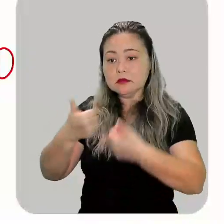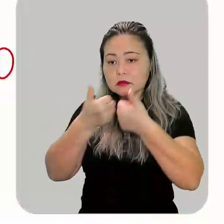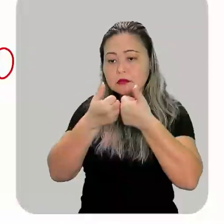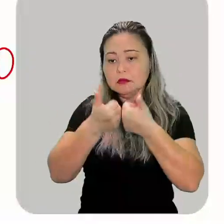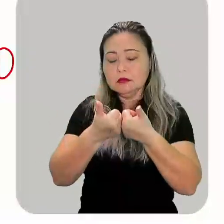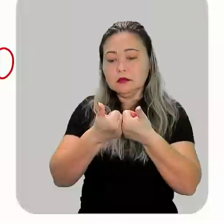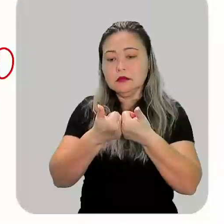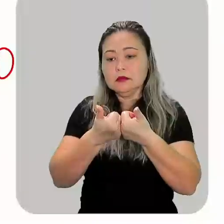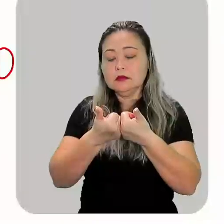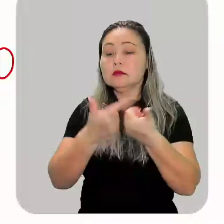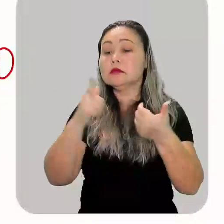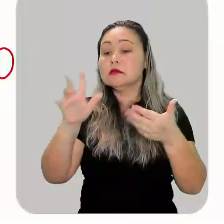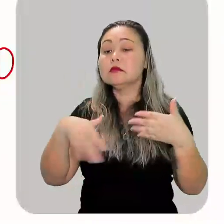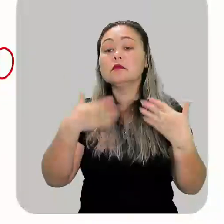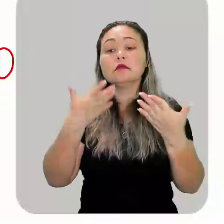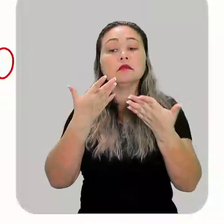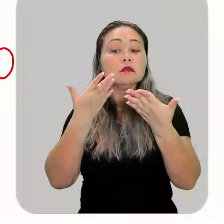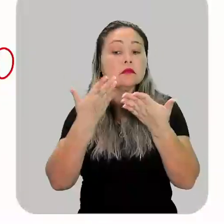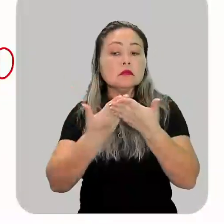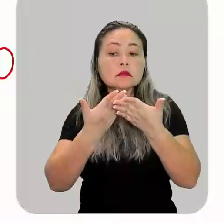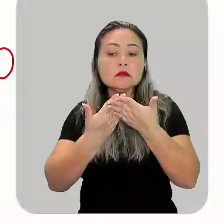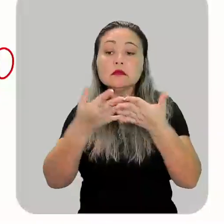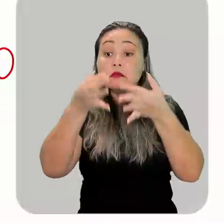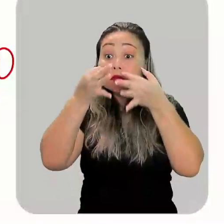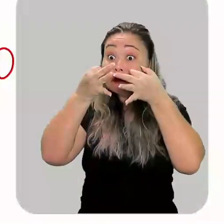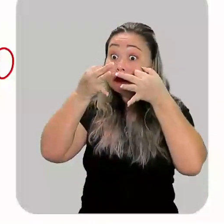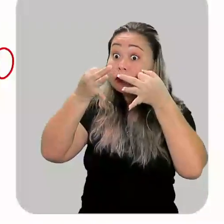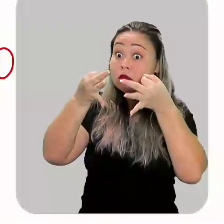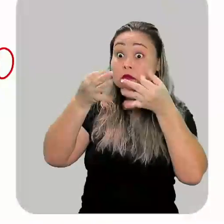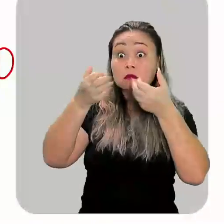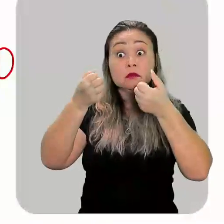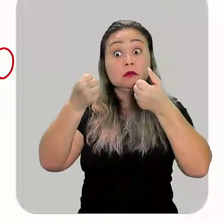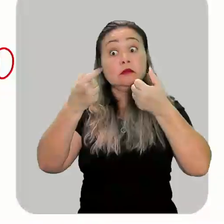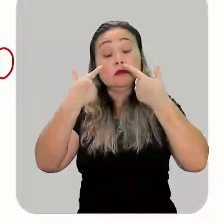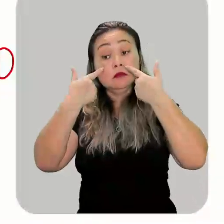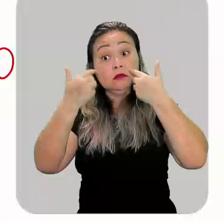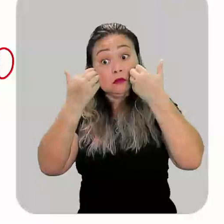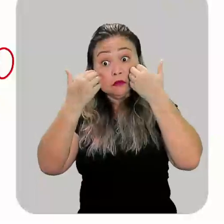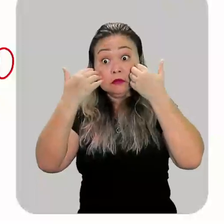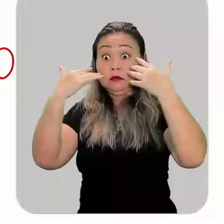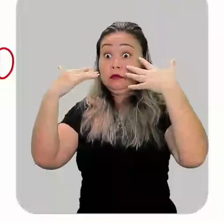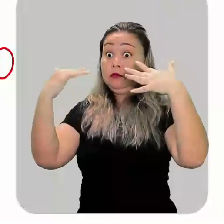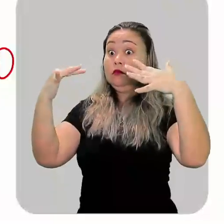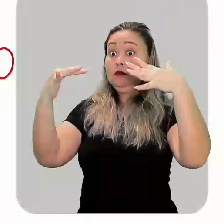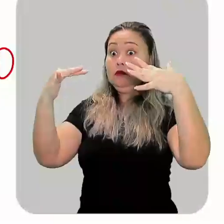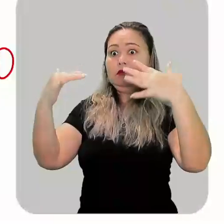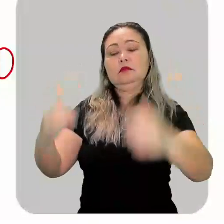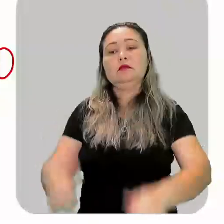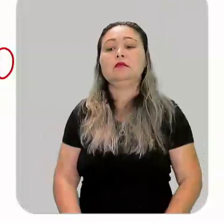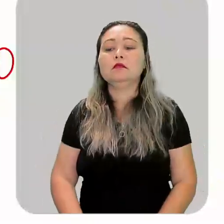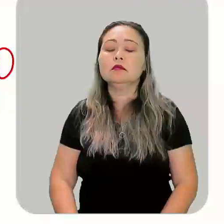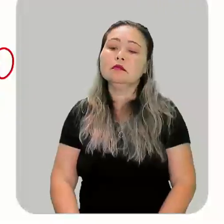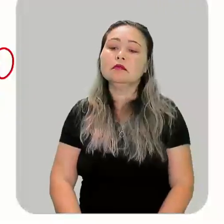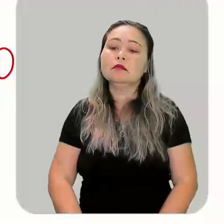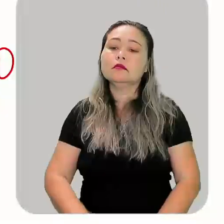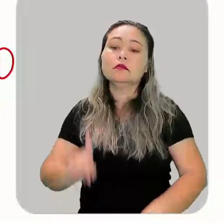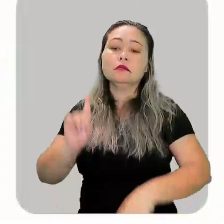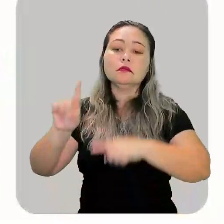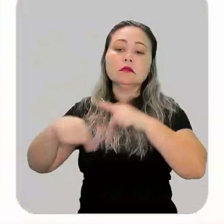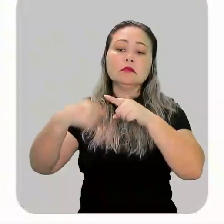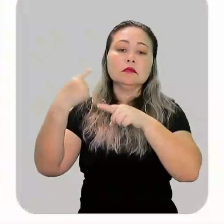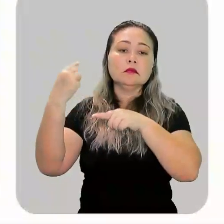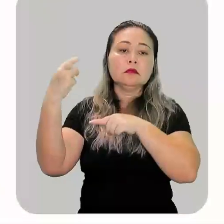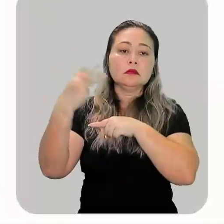bem? Hoje é uma aula de bastante atenção, né? Não de tensão, é de atenção. Vamos ao